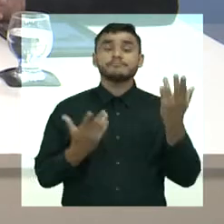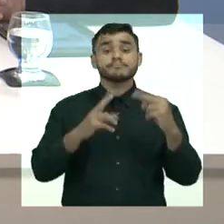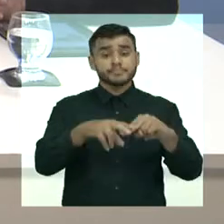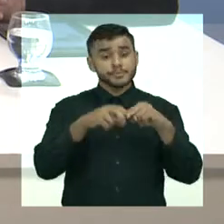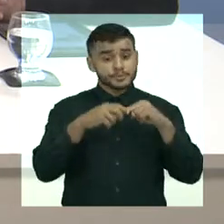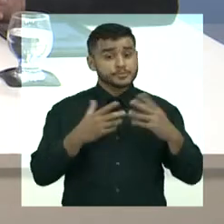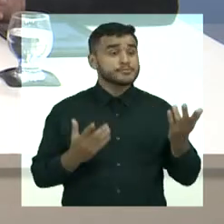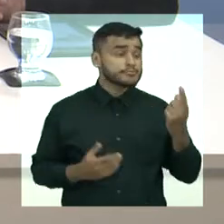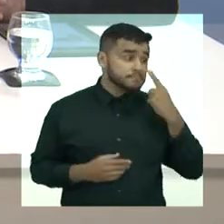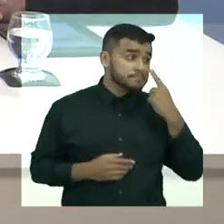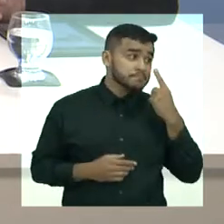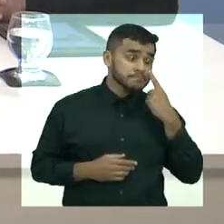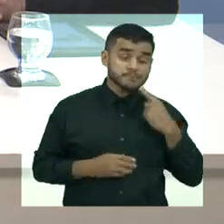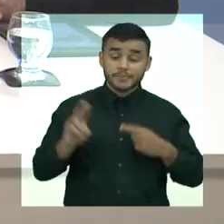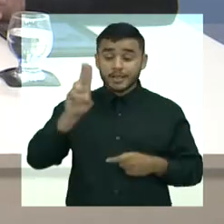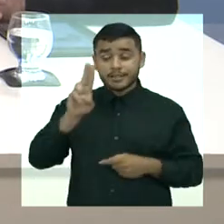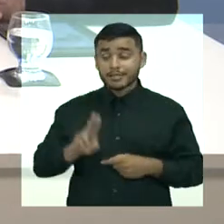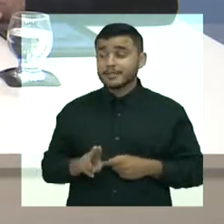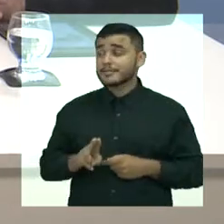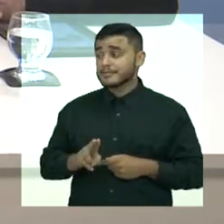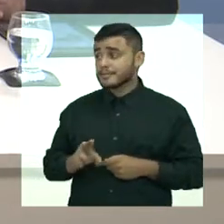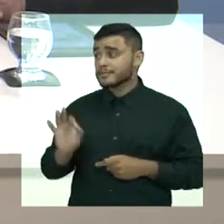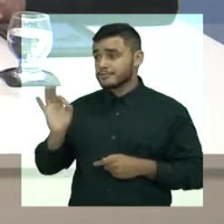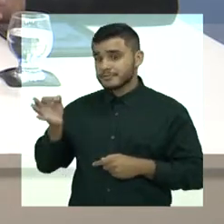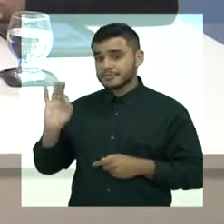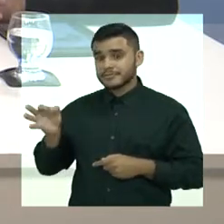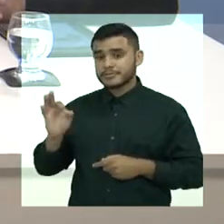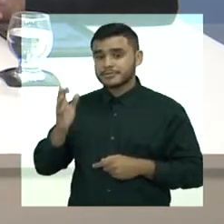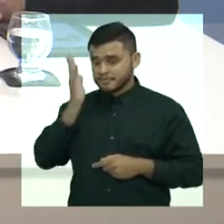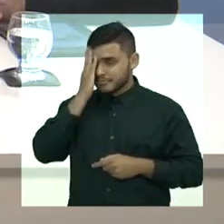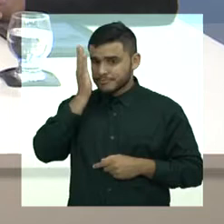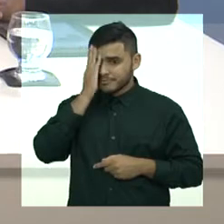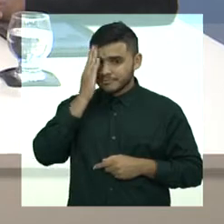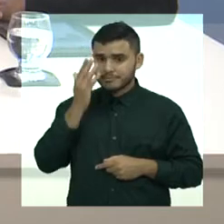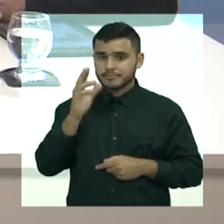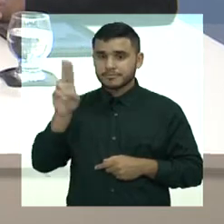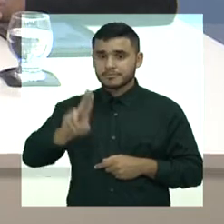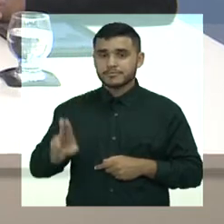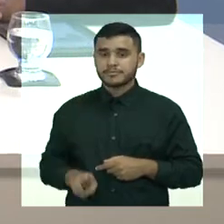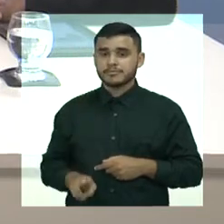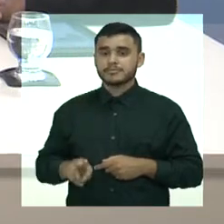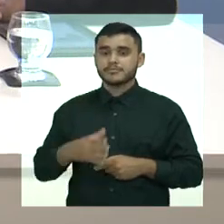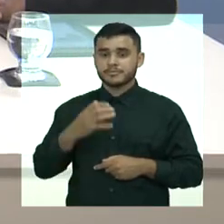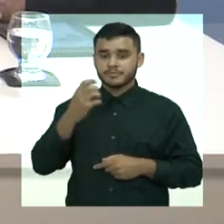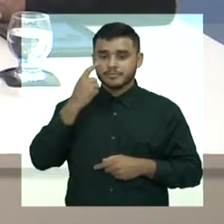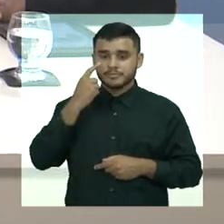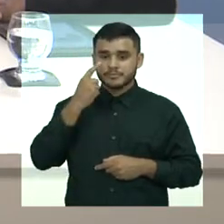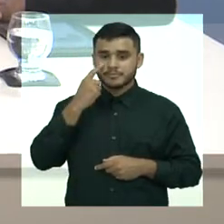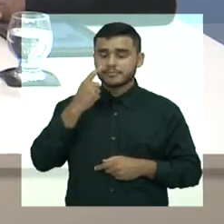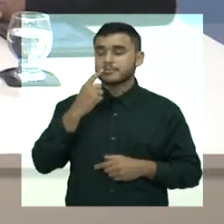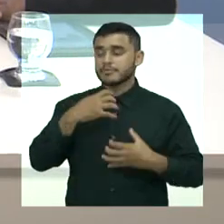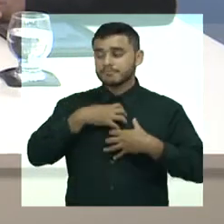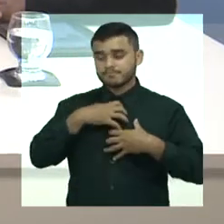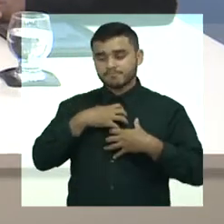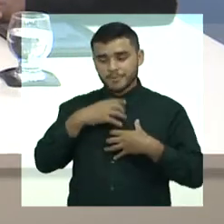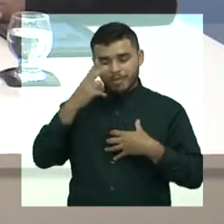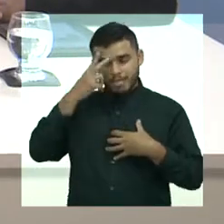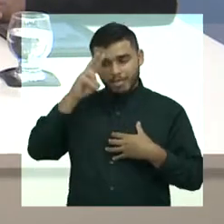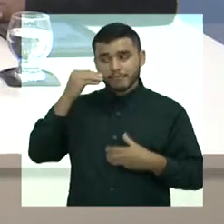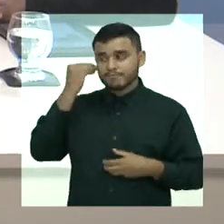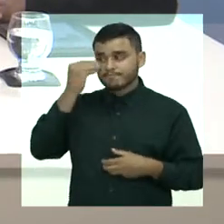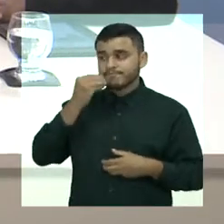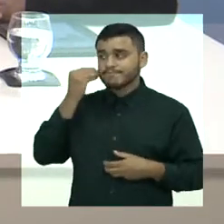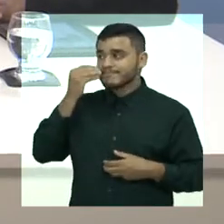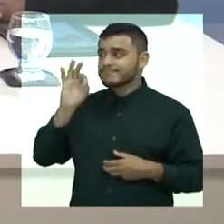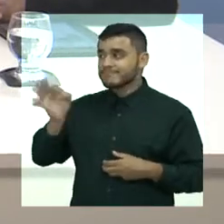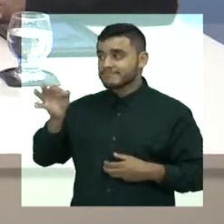gato tem isolamento... medo de água, quando o gato toma um banho ele fica meio cismado com chuva. Pois é, talvez esteja trabalhando